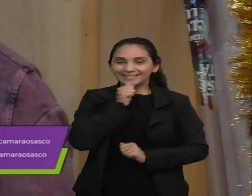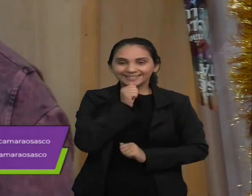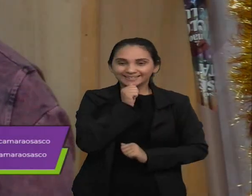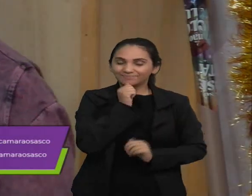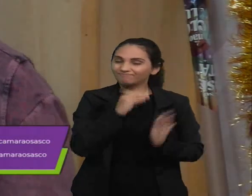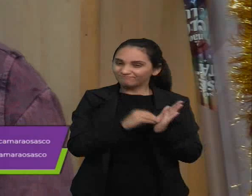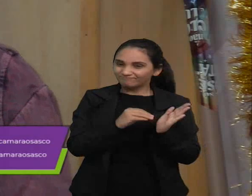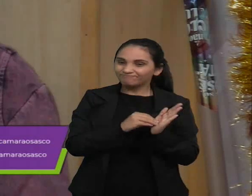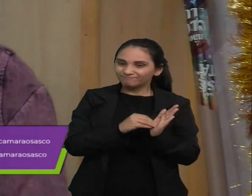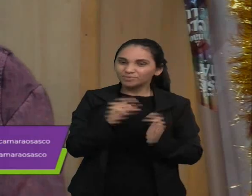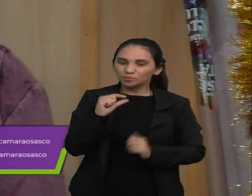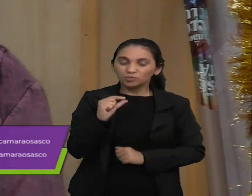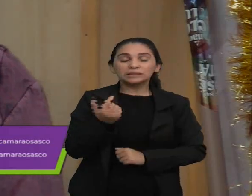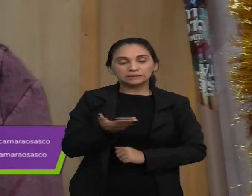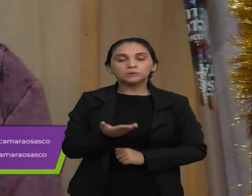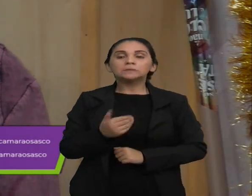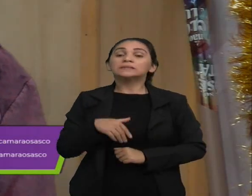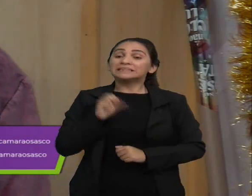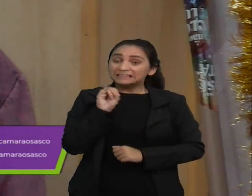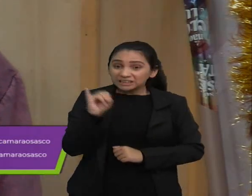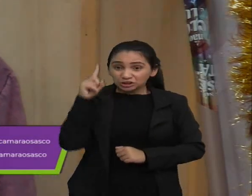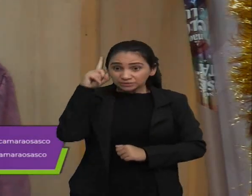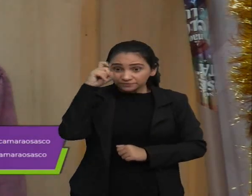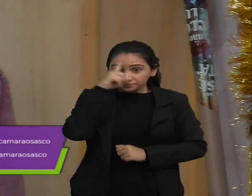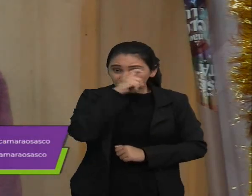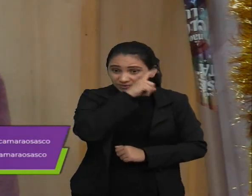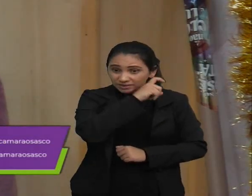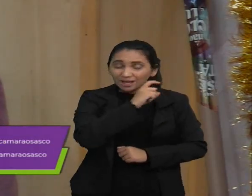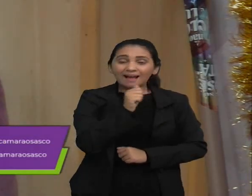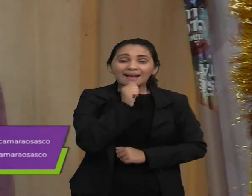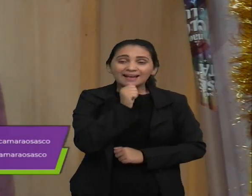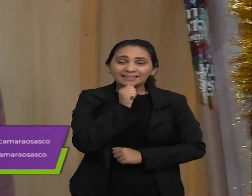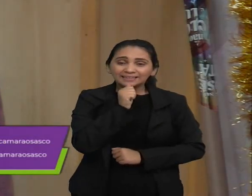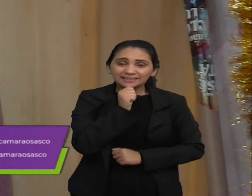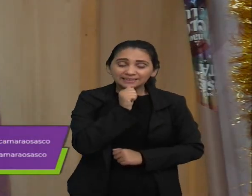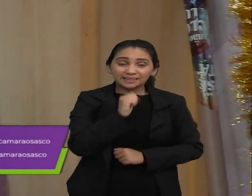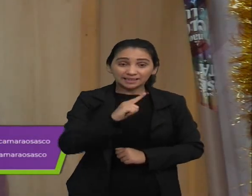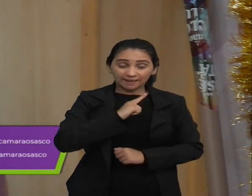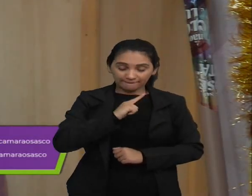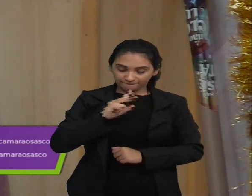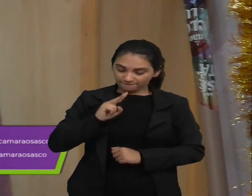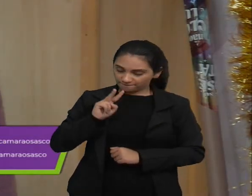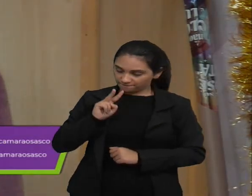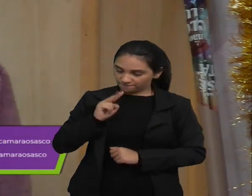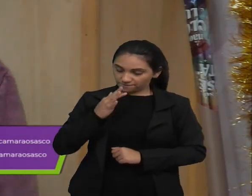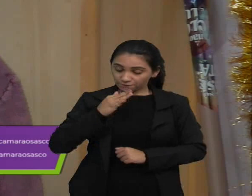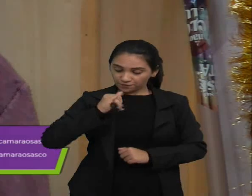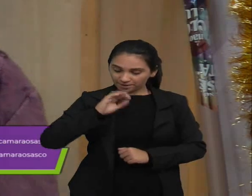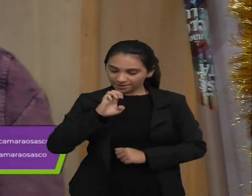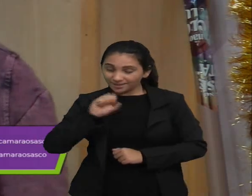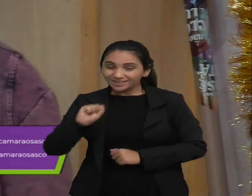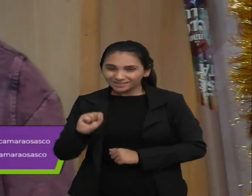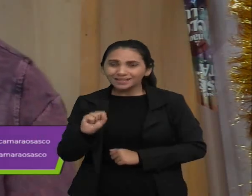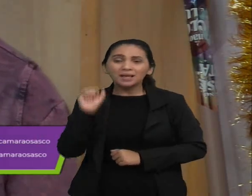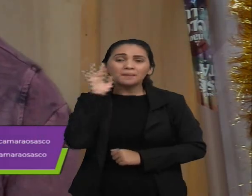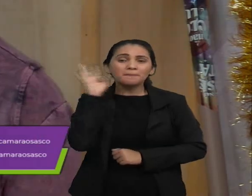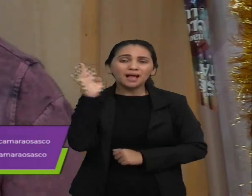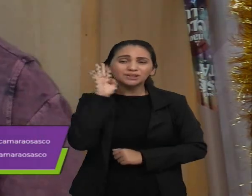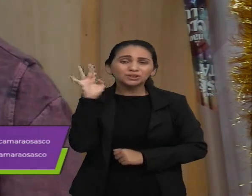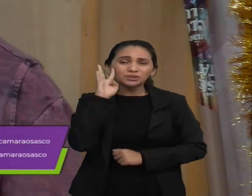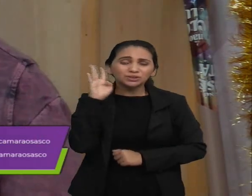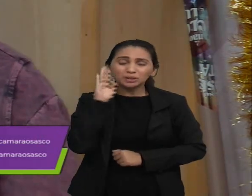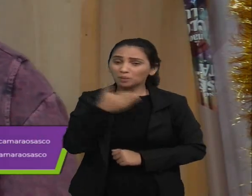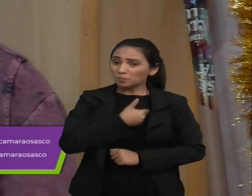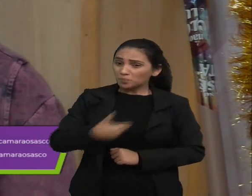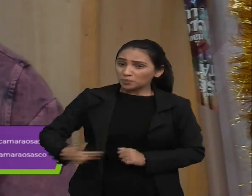difícil para uma empresa que ainda tem o viés público, vocês imaginam se